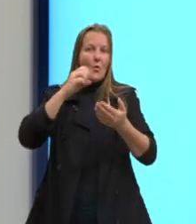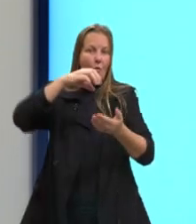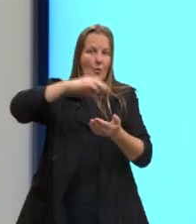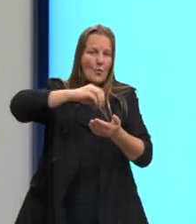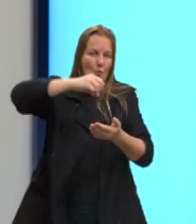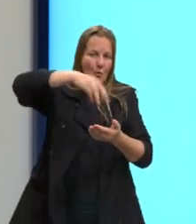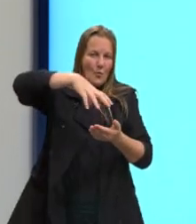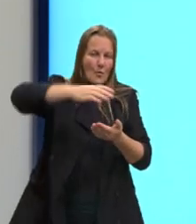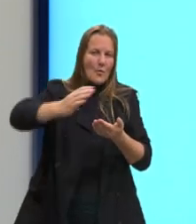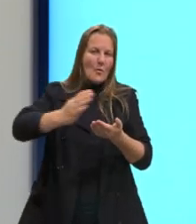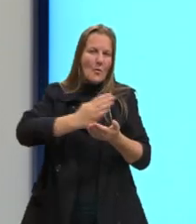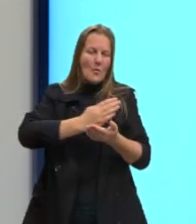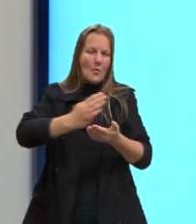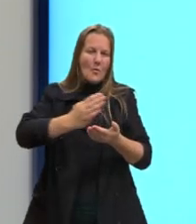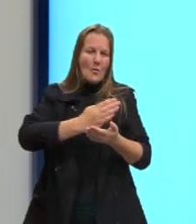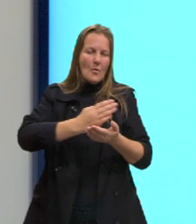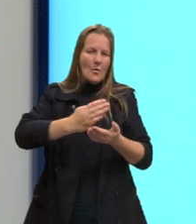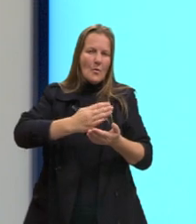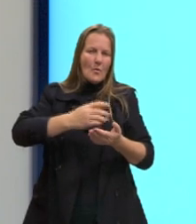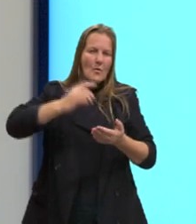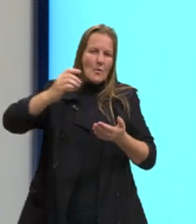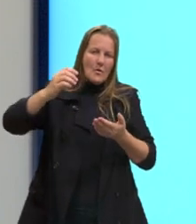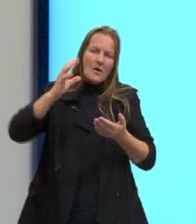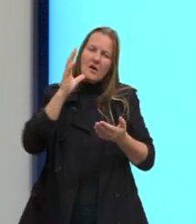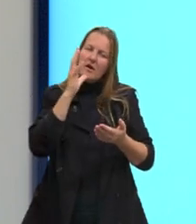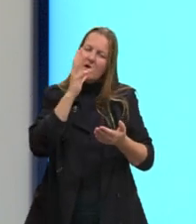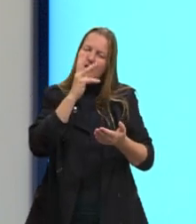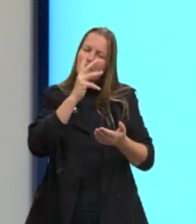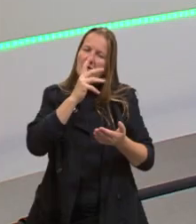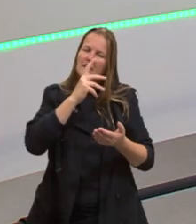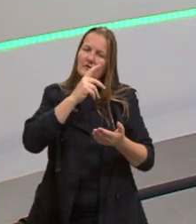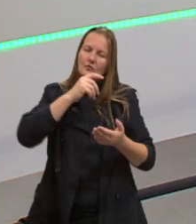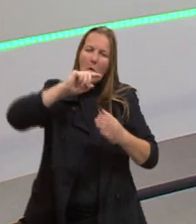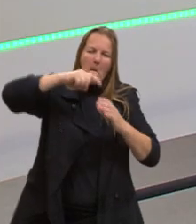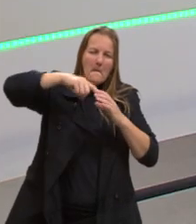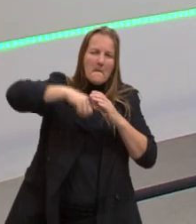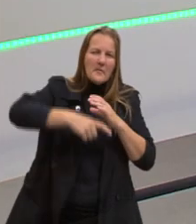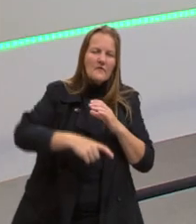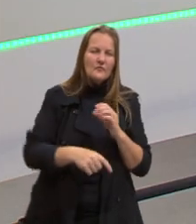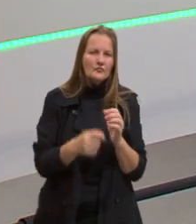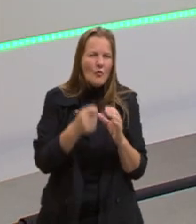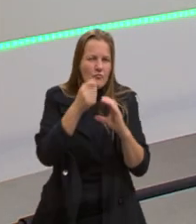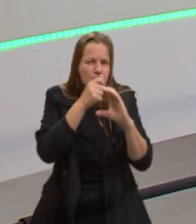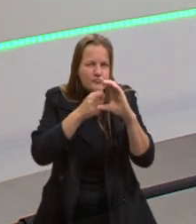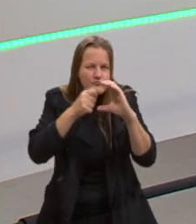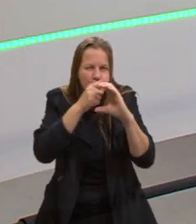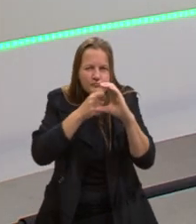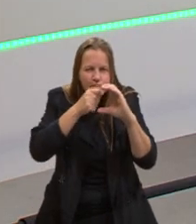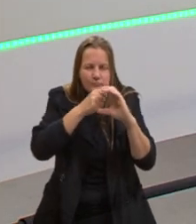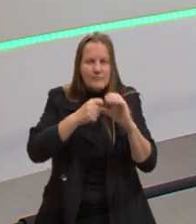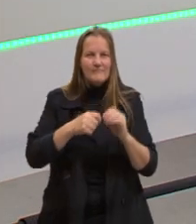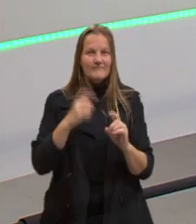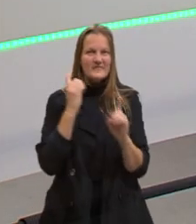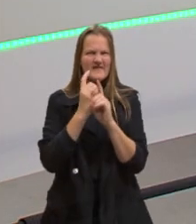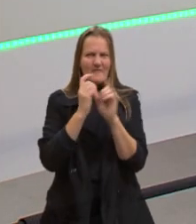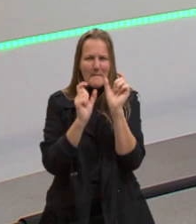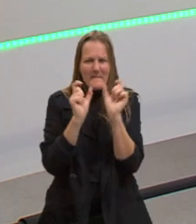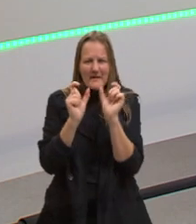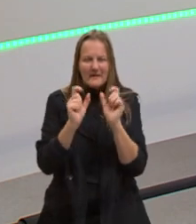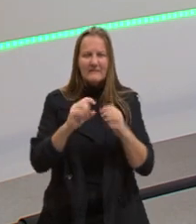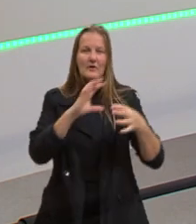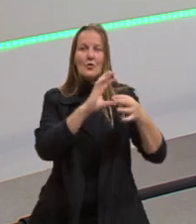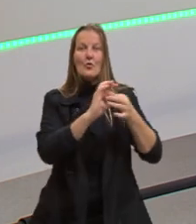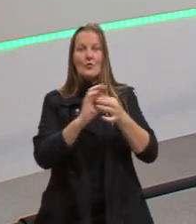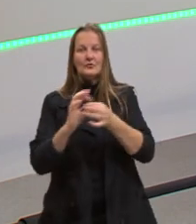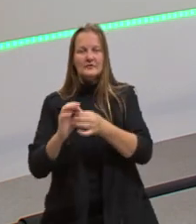prévias todos nós fazemos suposições prévias diante de vários contextos o que que são contextos pessoal